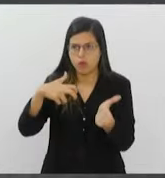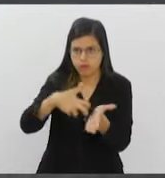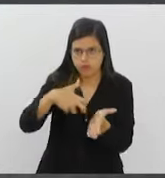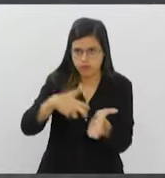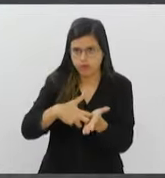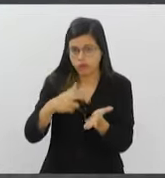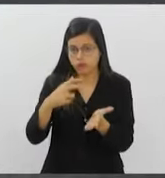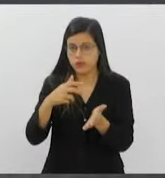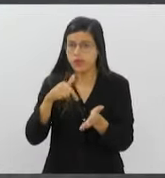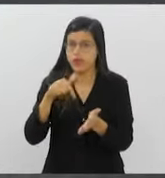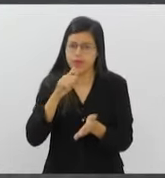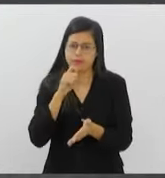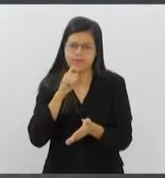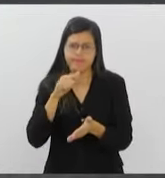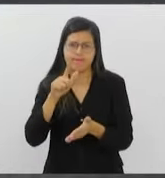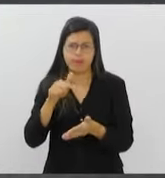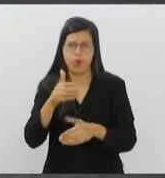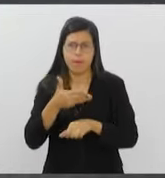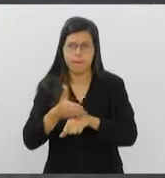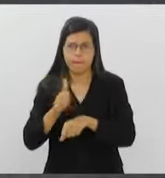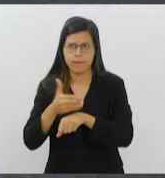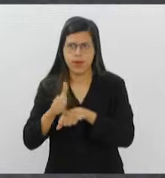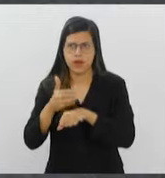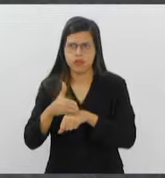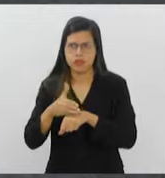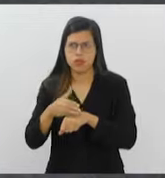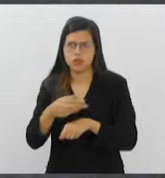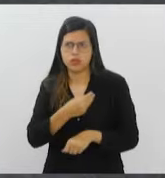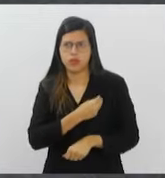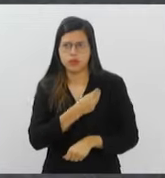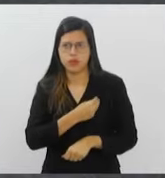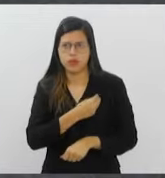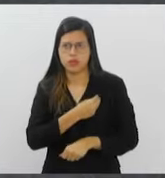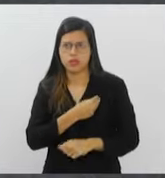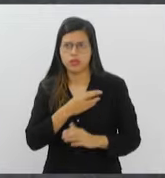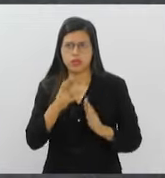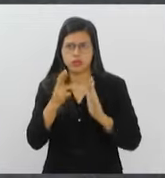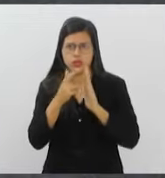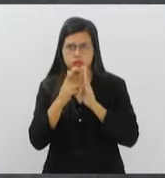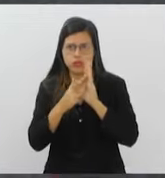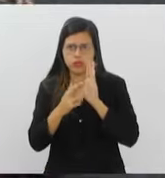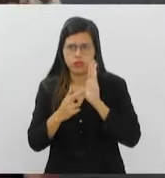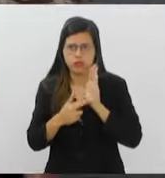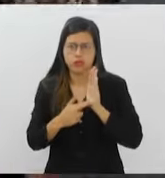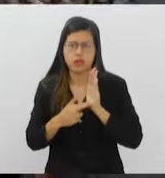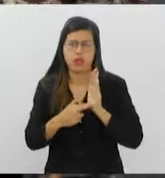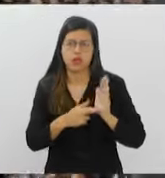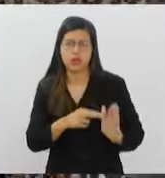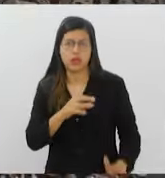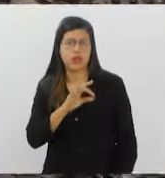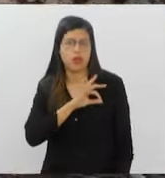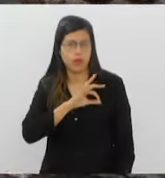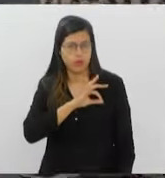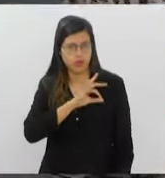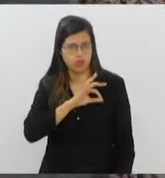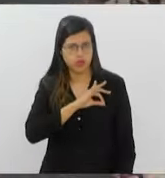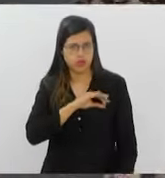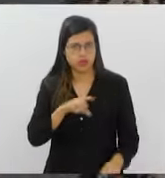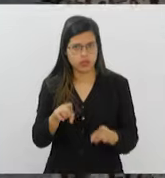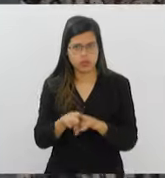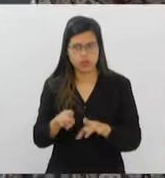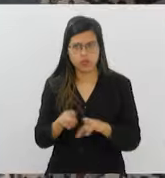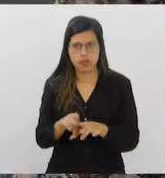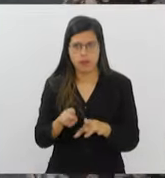uma prática que está presente nos protocolos das polícias e das forças